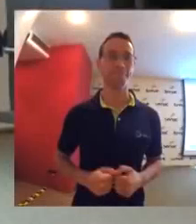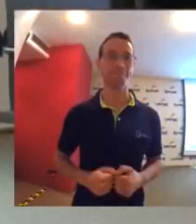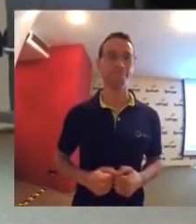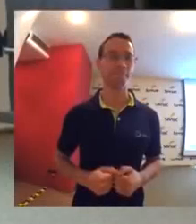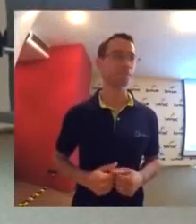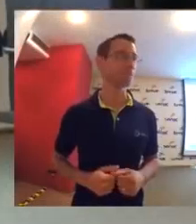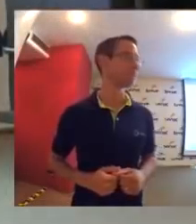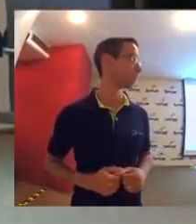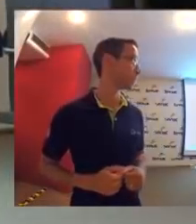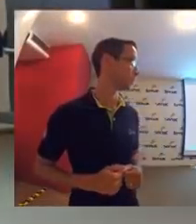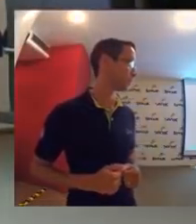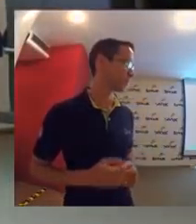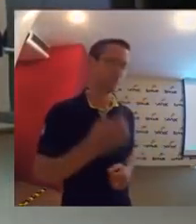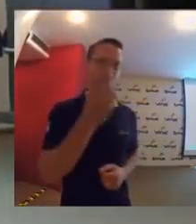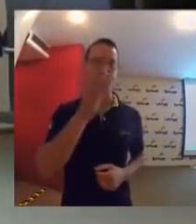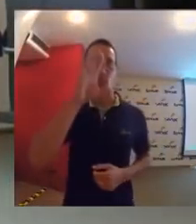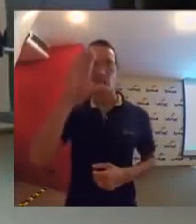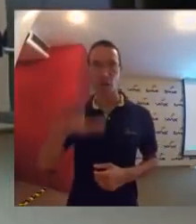Boa tarde.